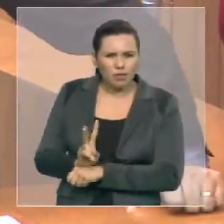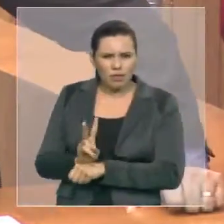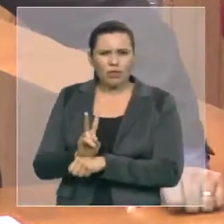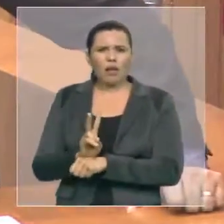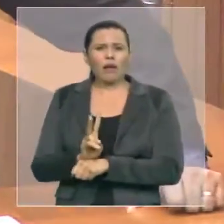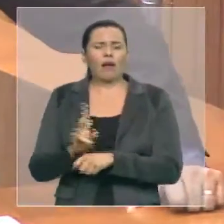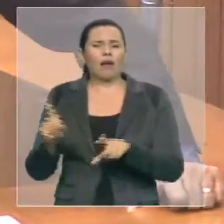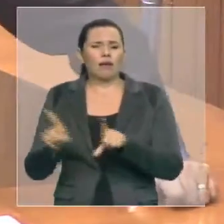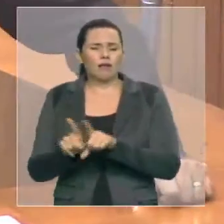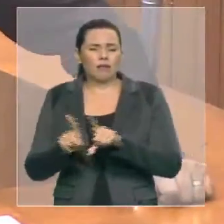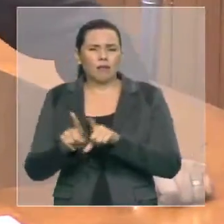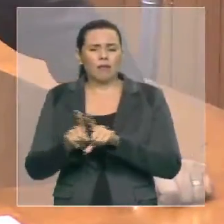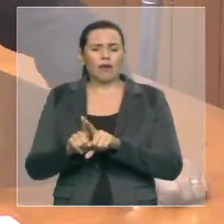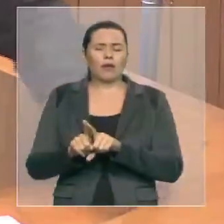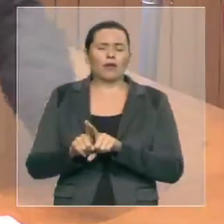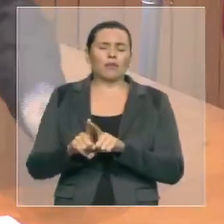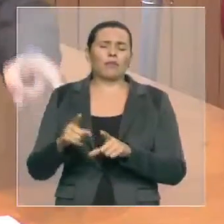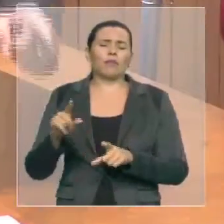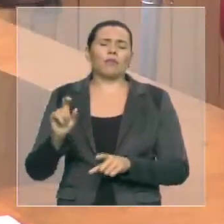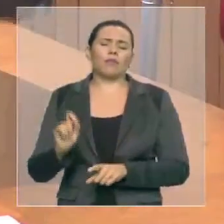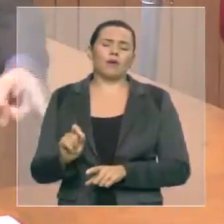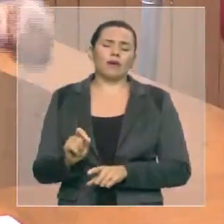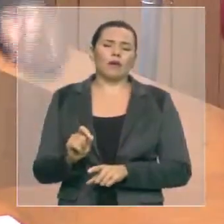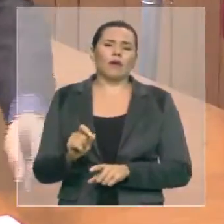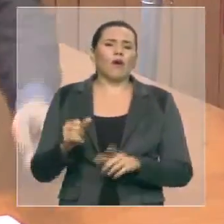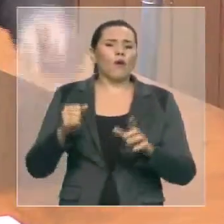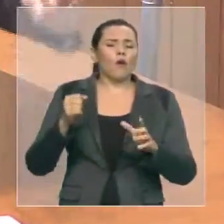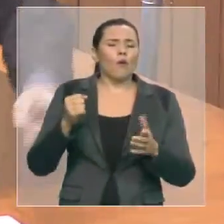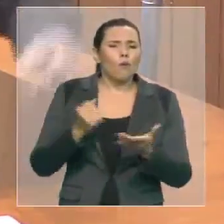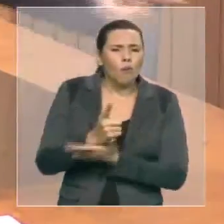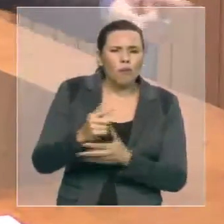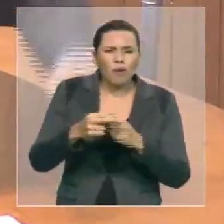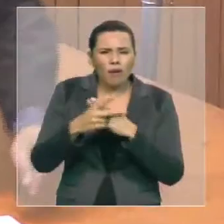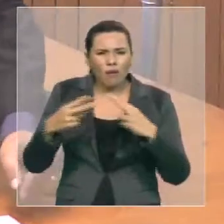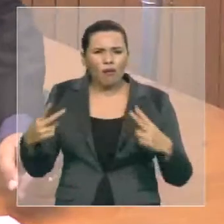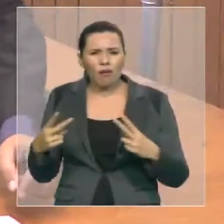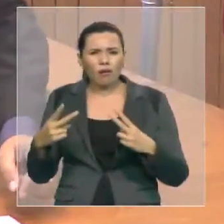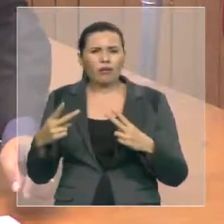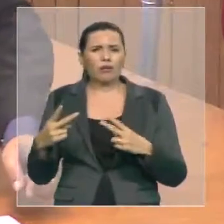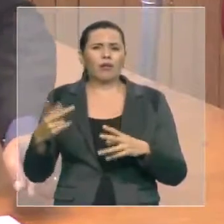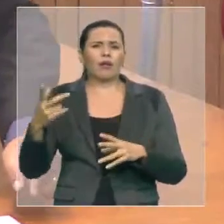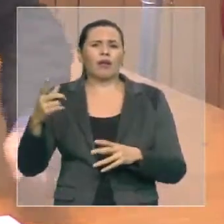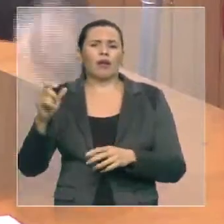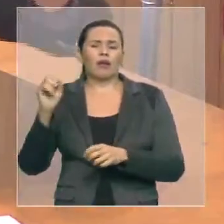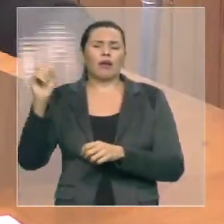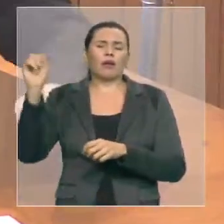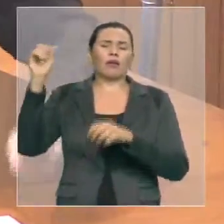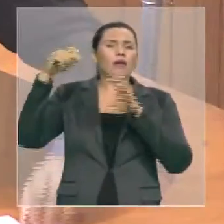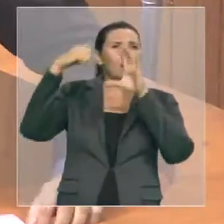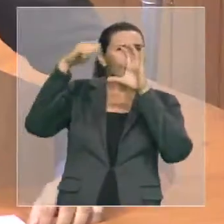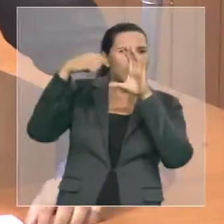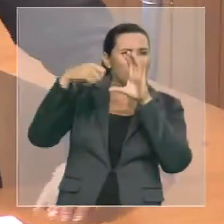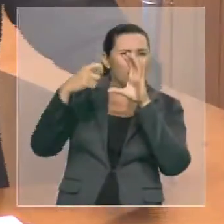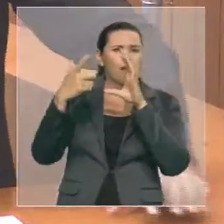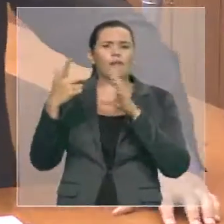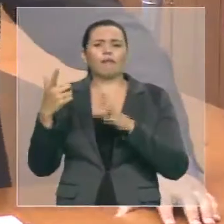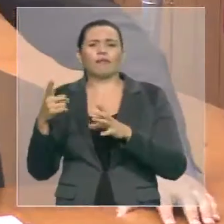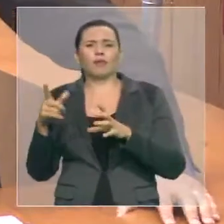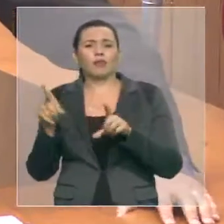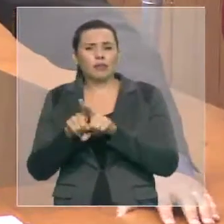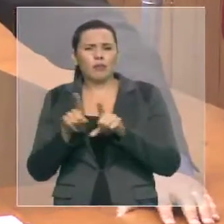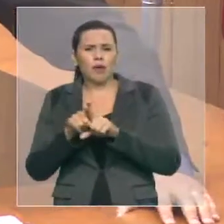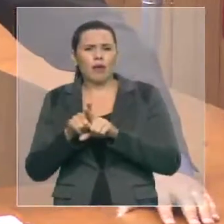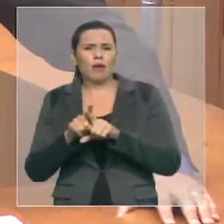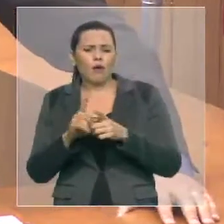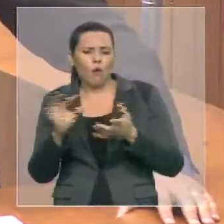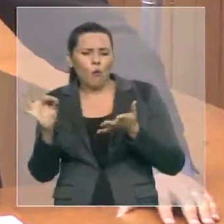do que ajudar numa prevenção às vidas desses funcionários e das pessoas que convivem. Nós precisamos dar essa resposta.